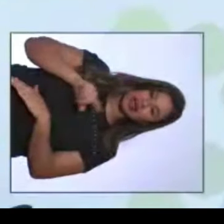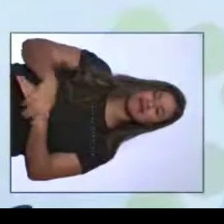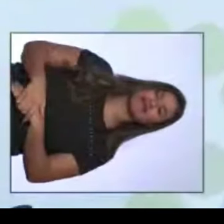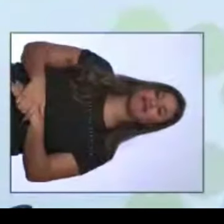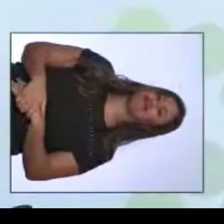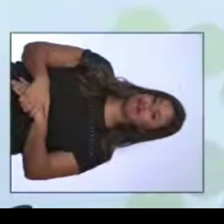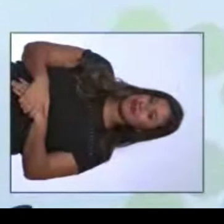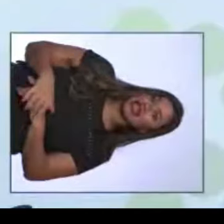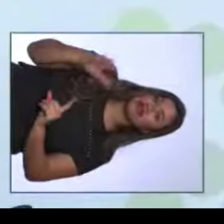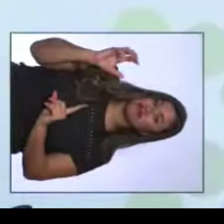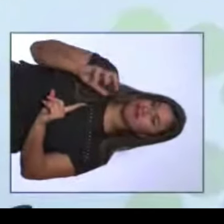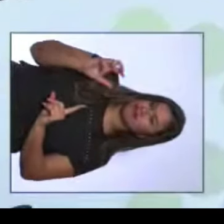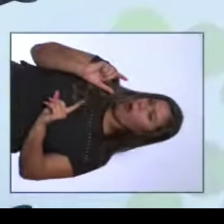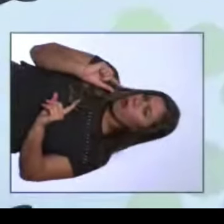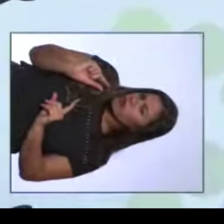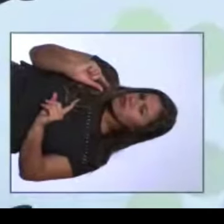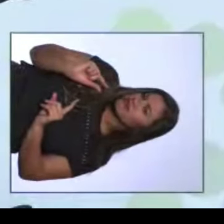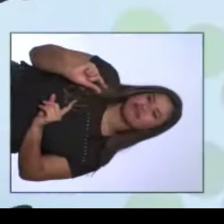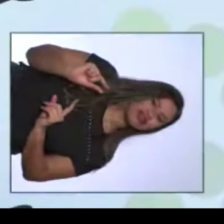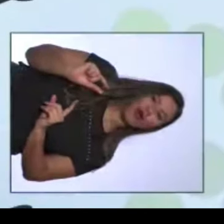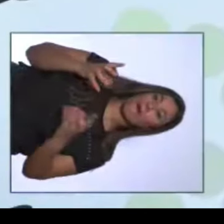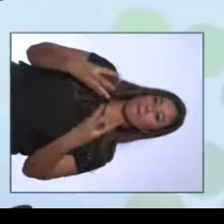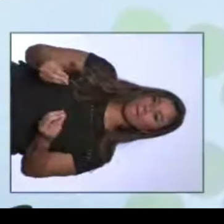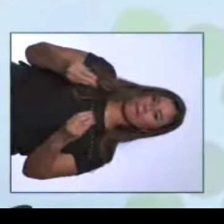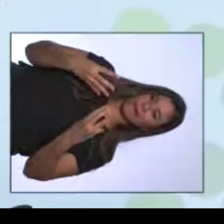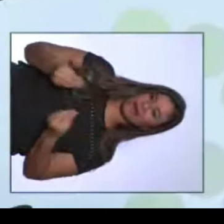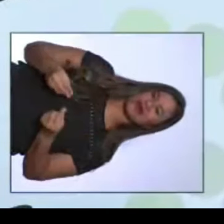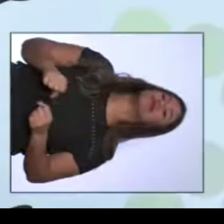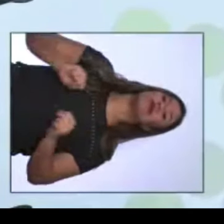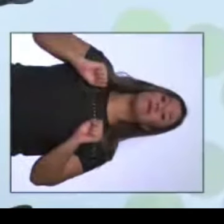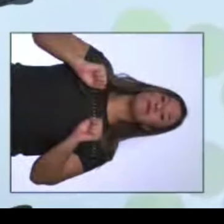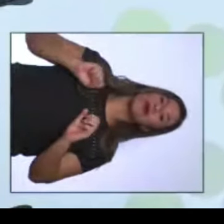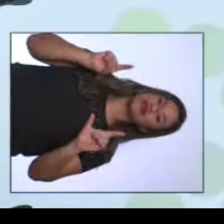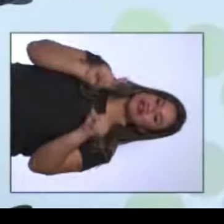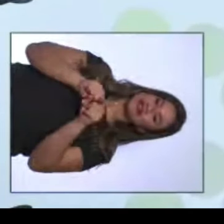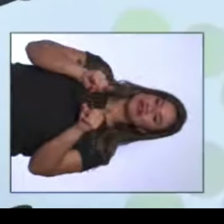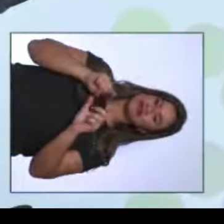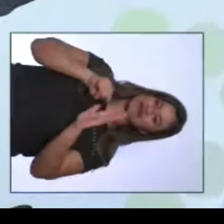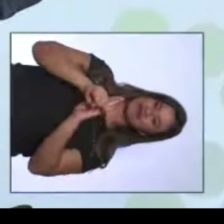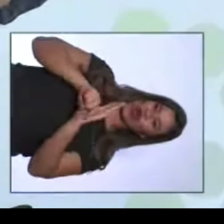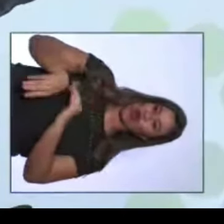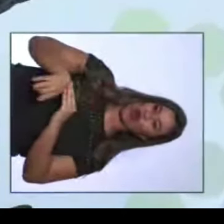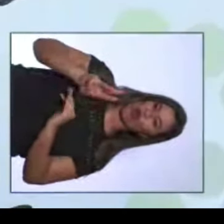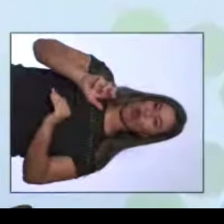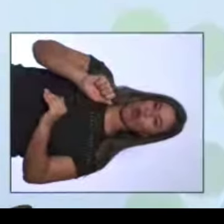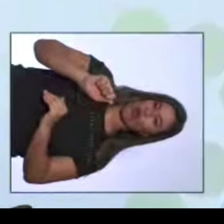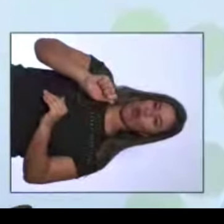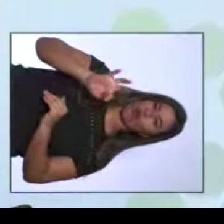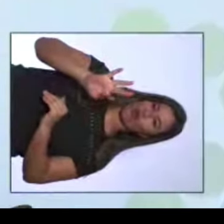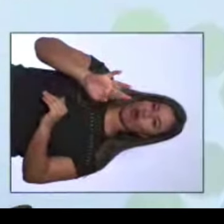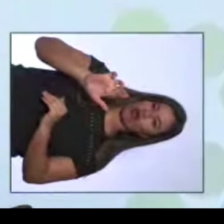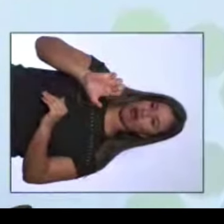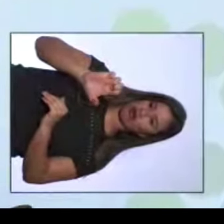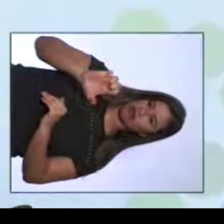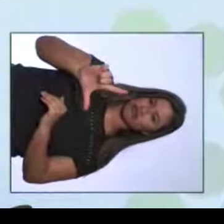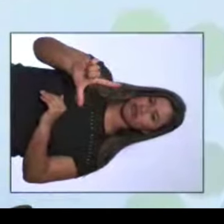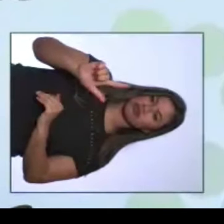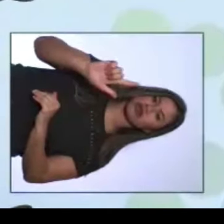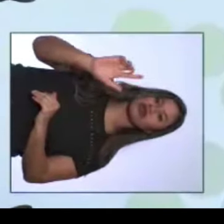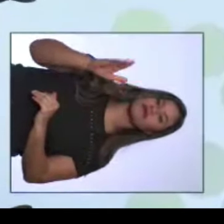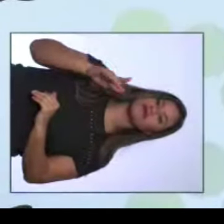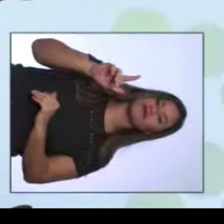né? Aliás, aproveite e pesquise também Watergate, que foi o que gerou toda a história real desse